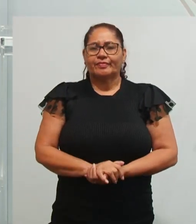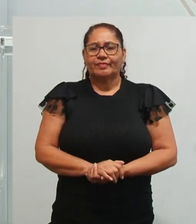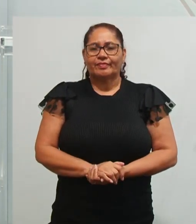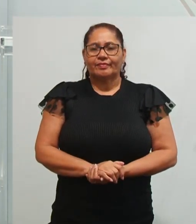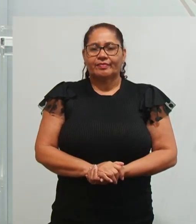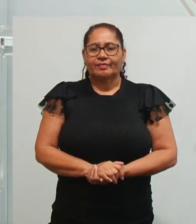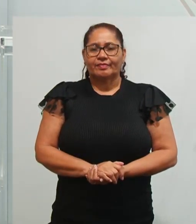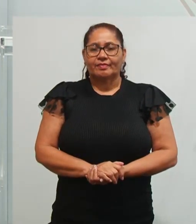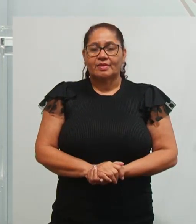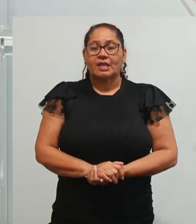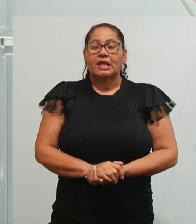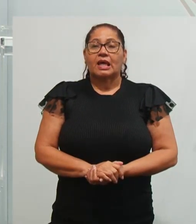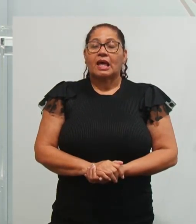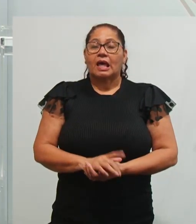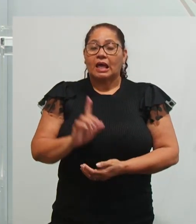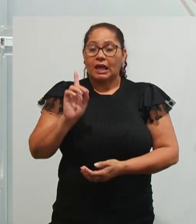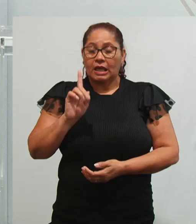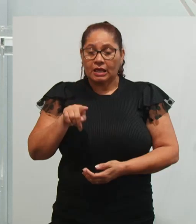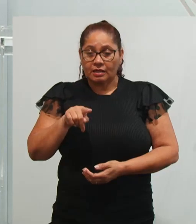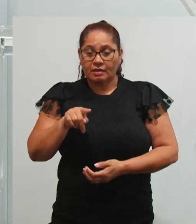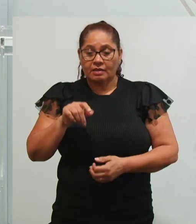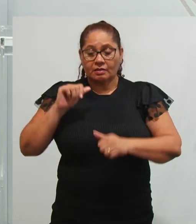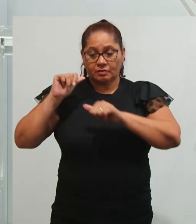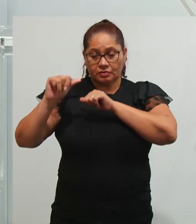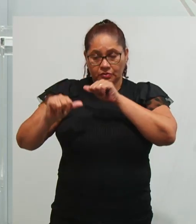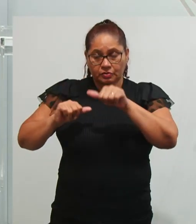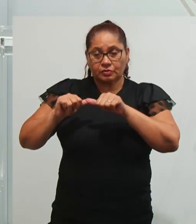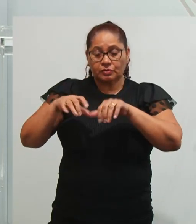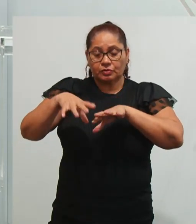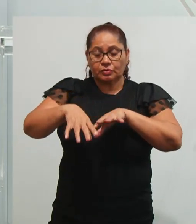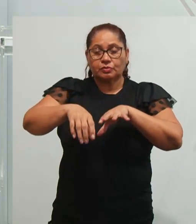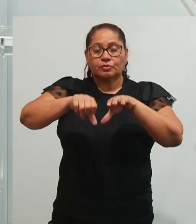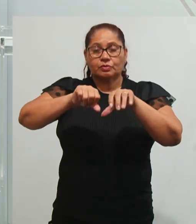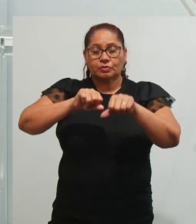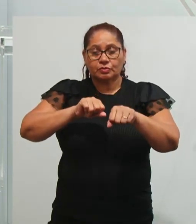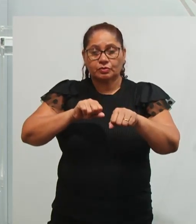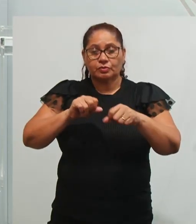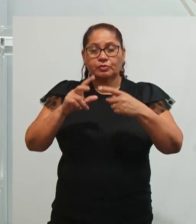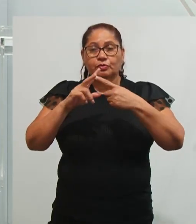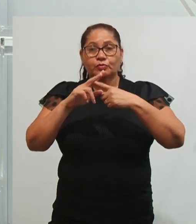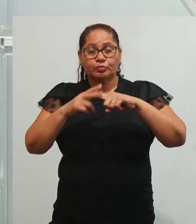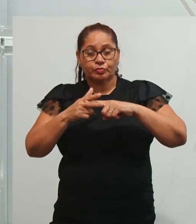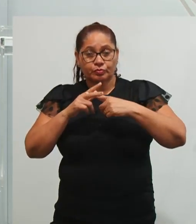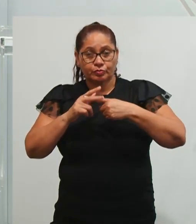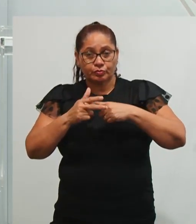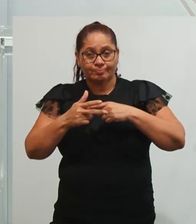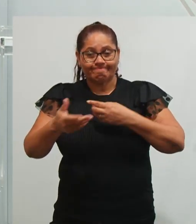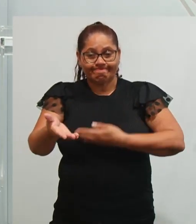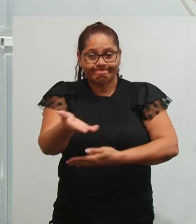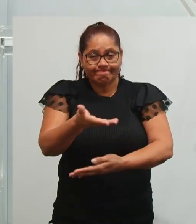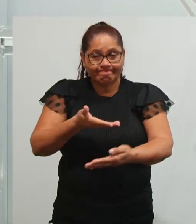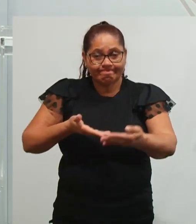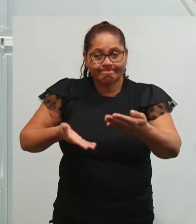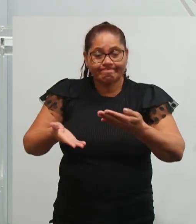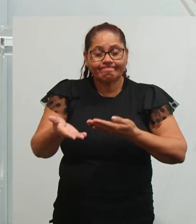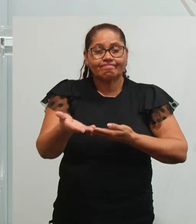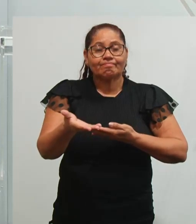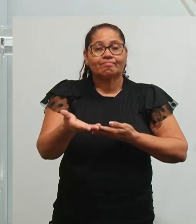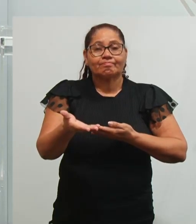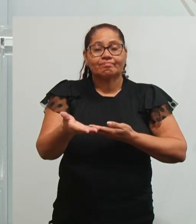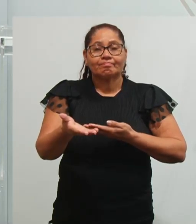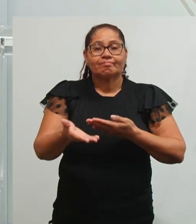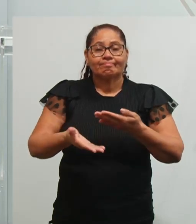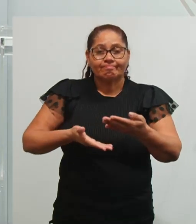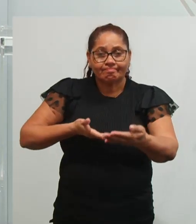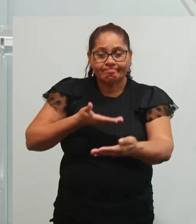ó. A avaliação formativa é uma regulação interativa. Interativa no sentido de